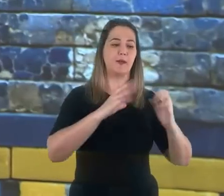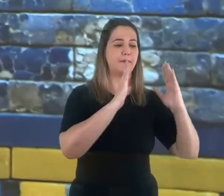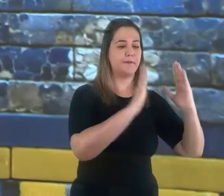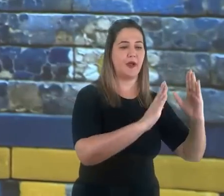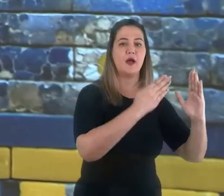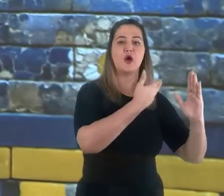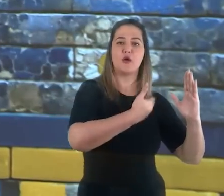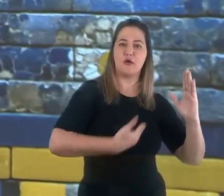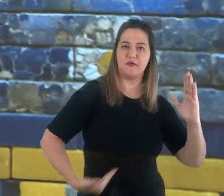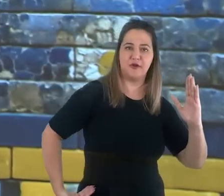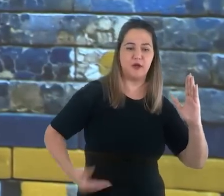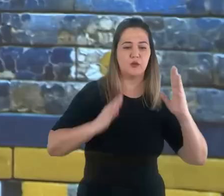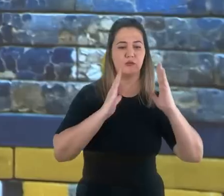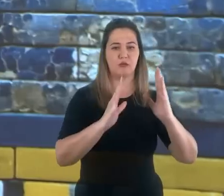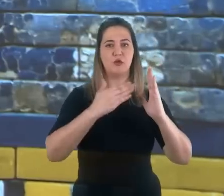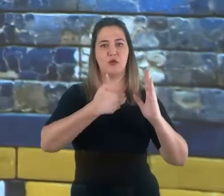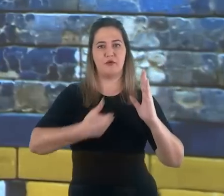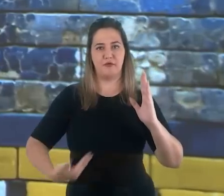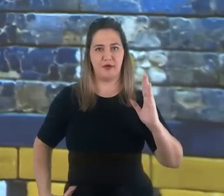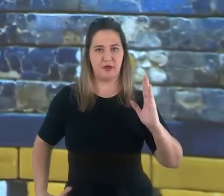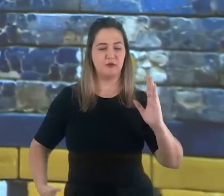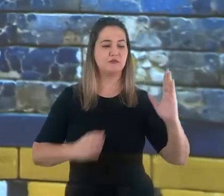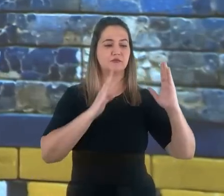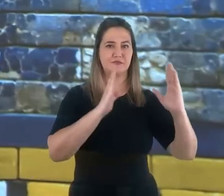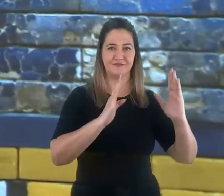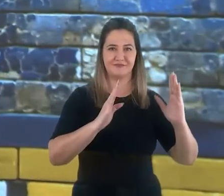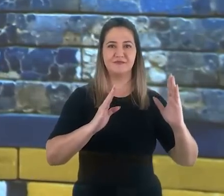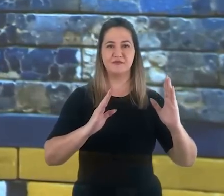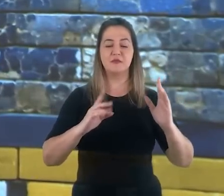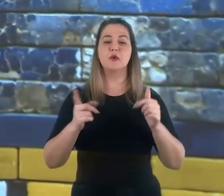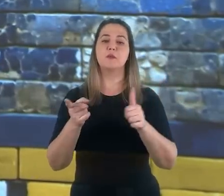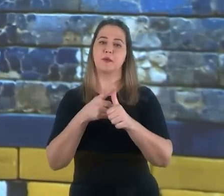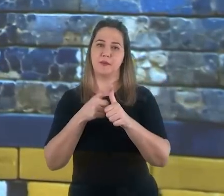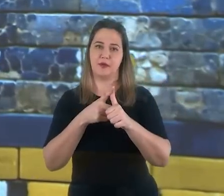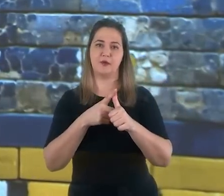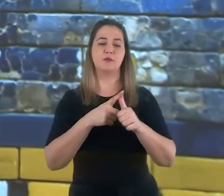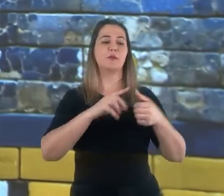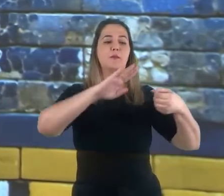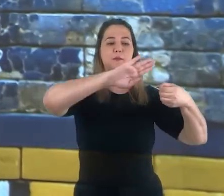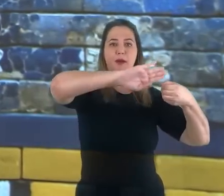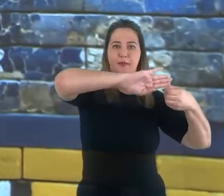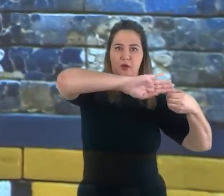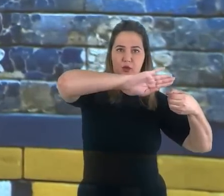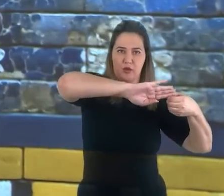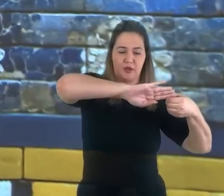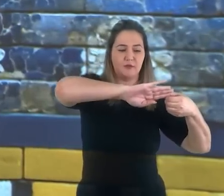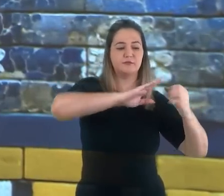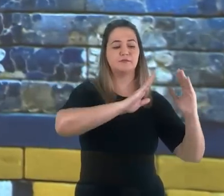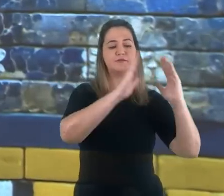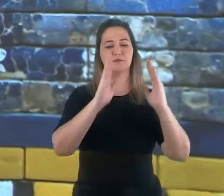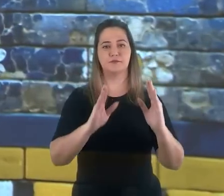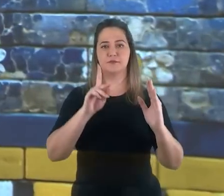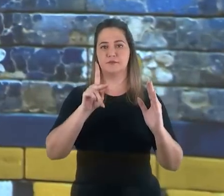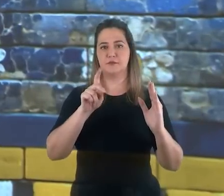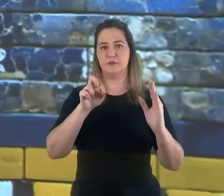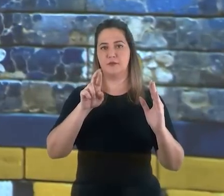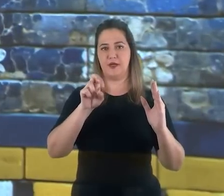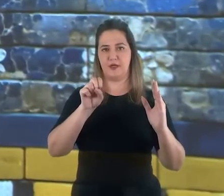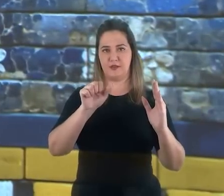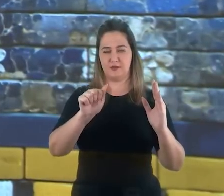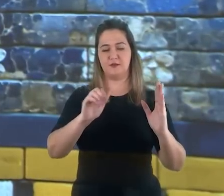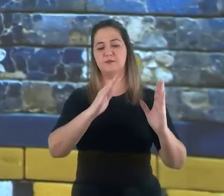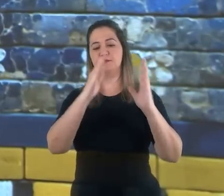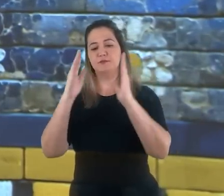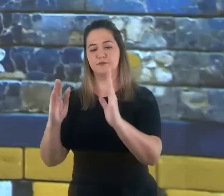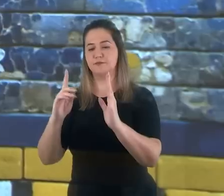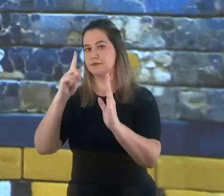aquela área, a começar da Assíria, da Babilônia, propriamente dita, da Pérsia e da Macedônia, ou Grécia. Logo,